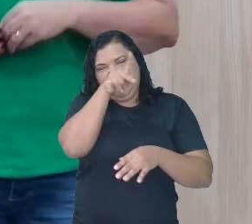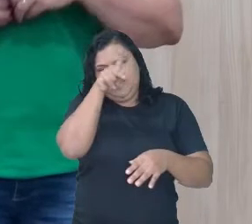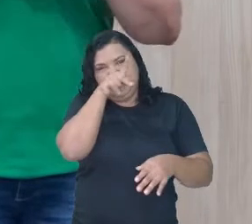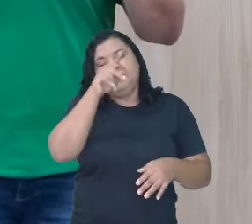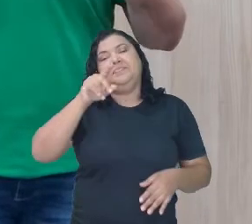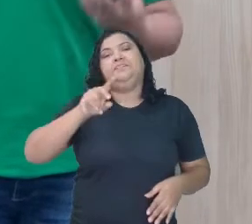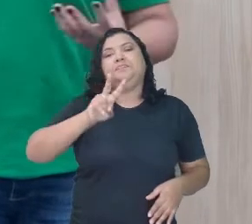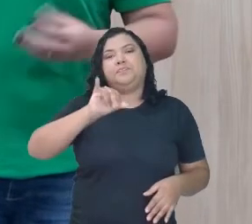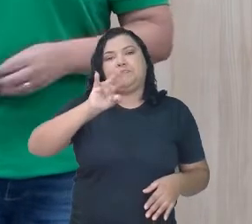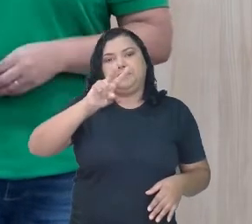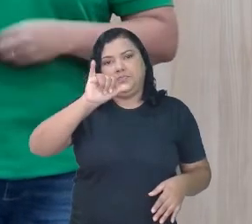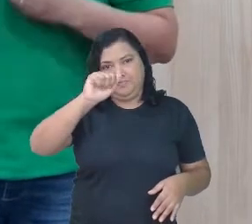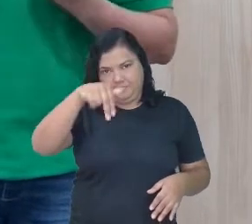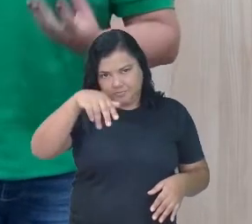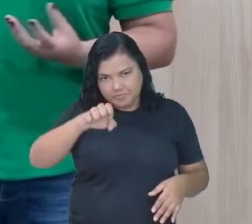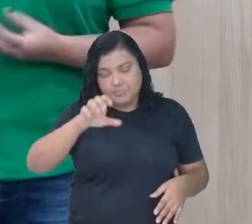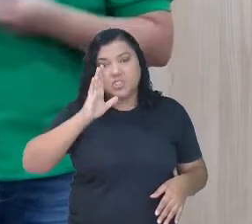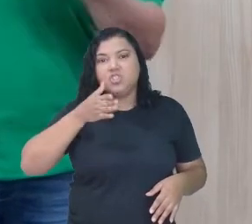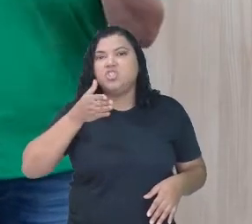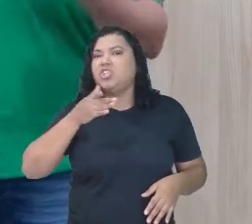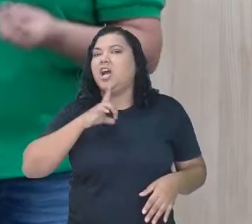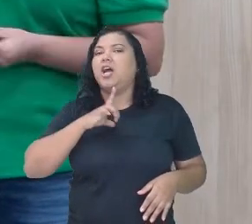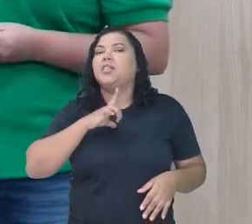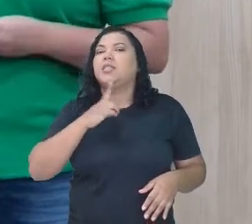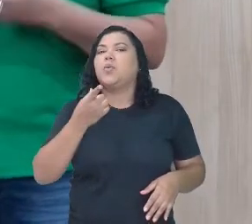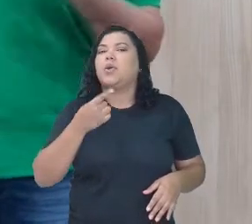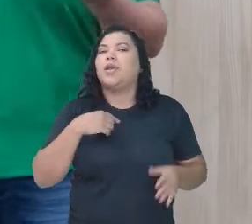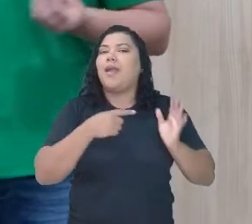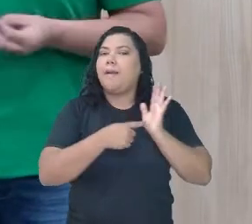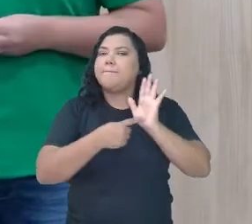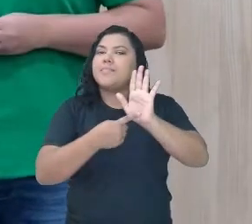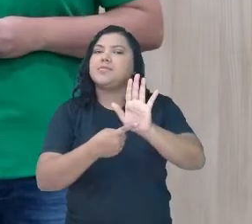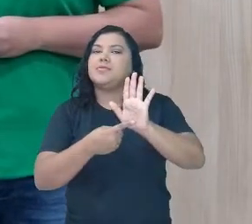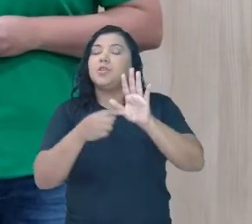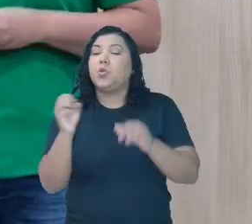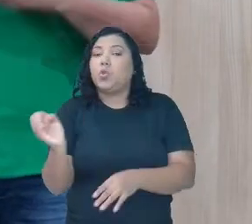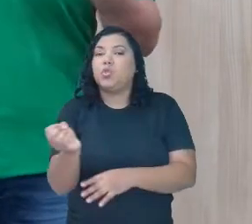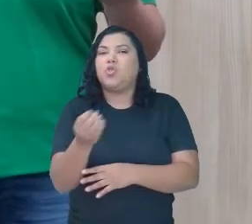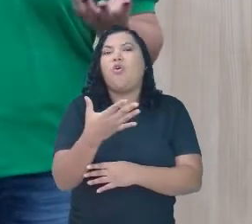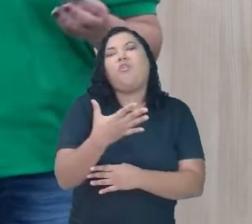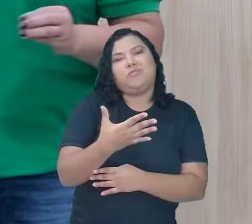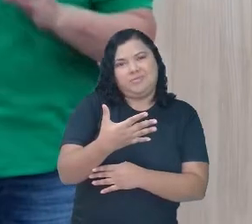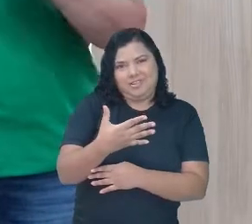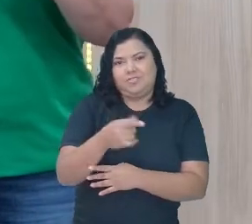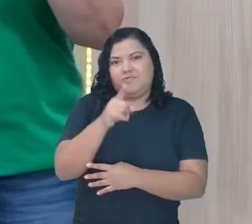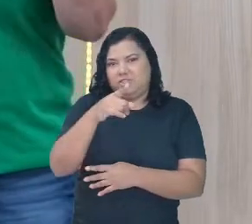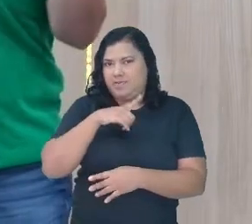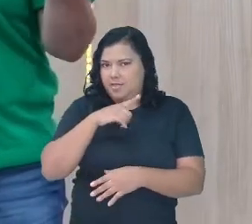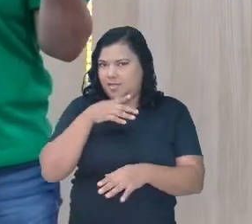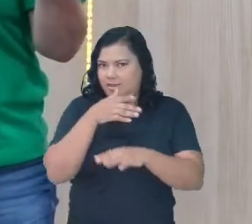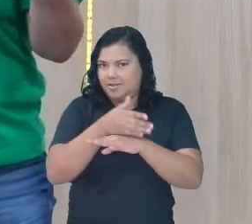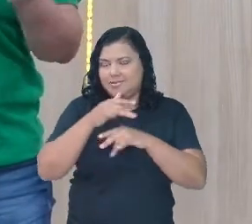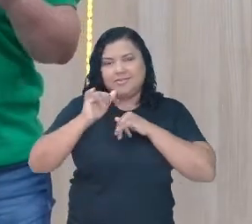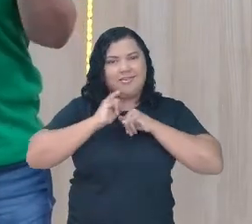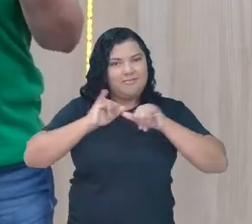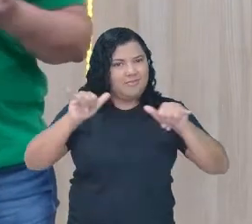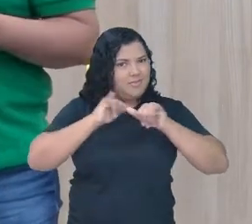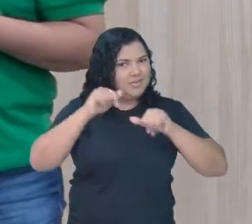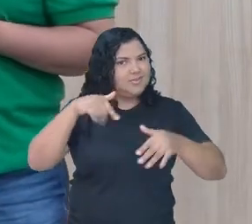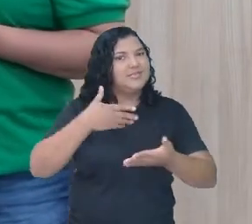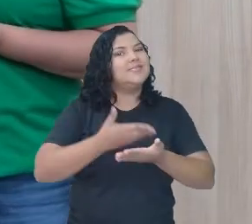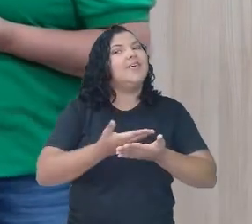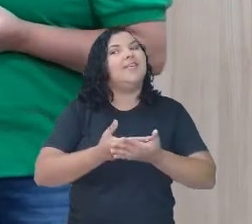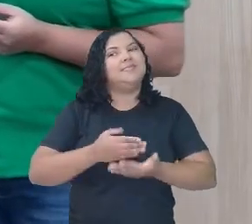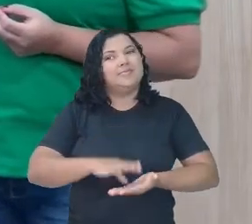momentos mais atualizados, que é podcast, que nós vamos ver e ter acesso agora também a essas informações. Vocês já estão tendo